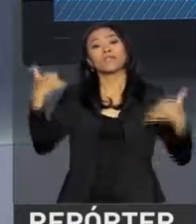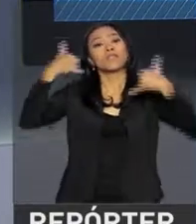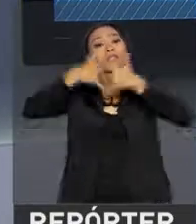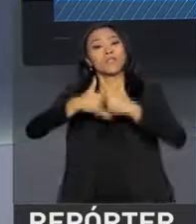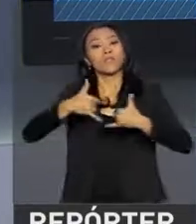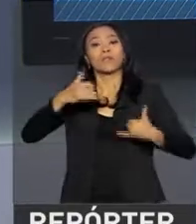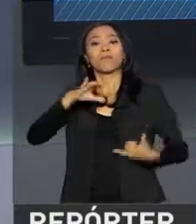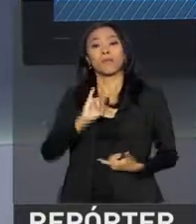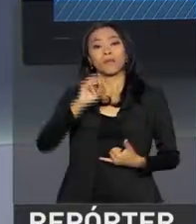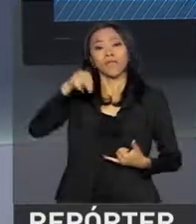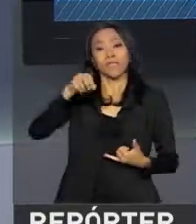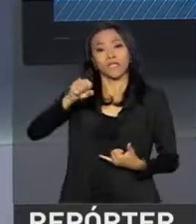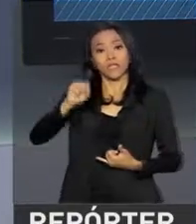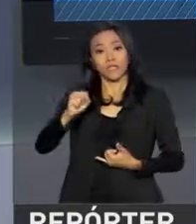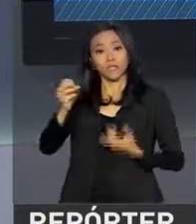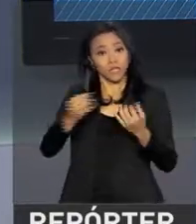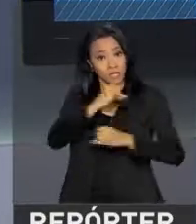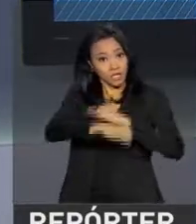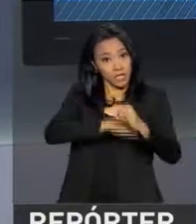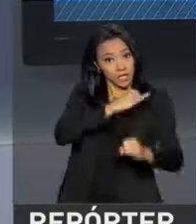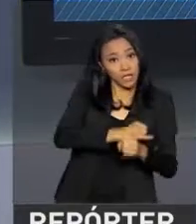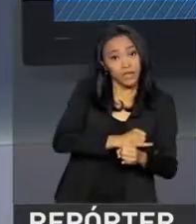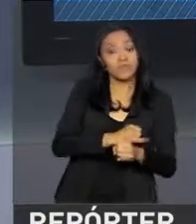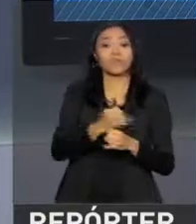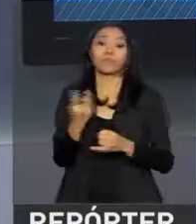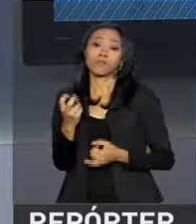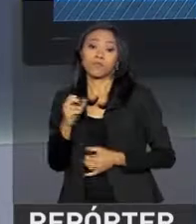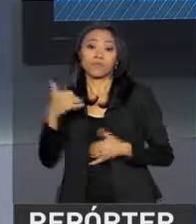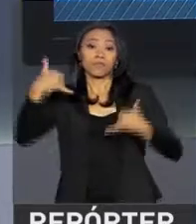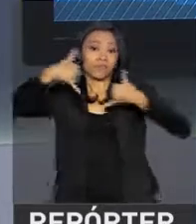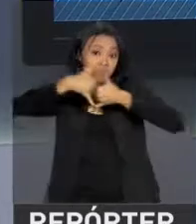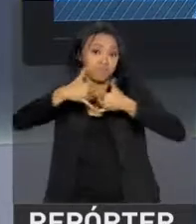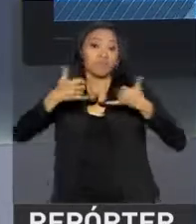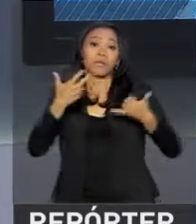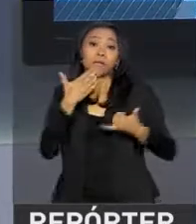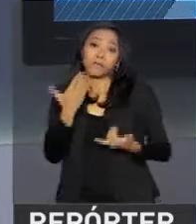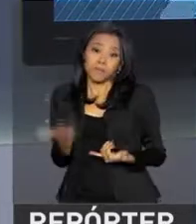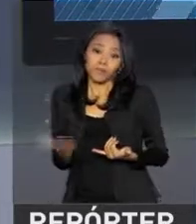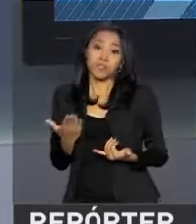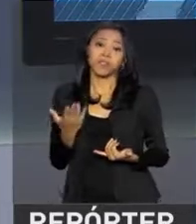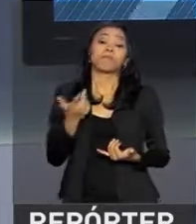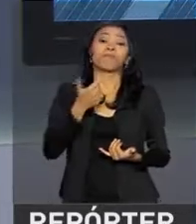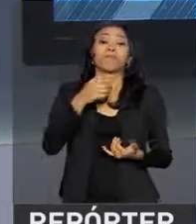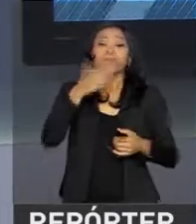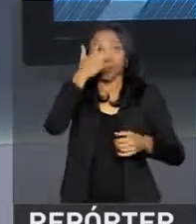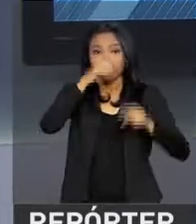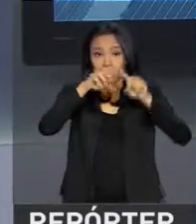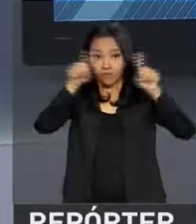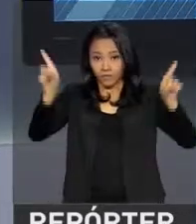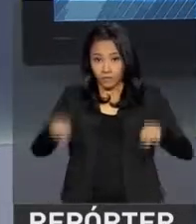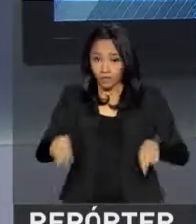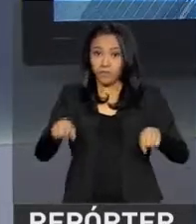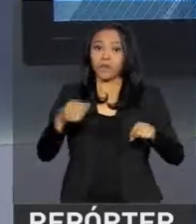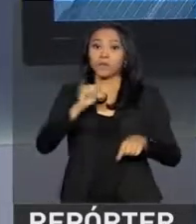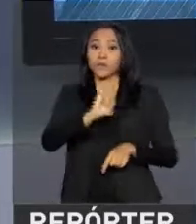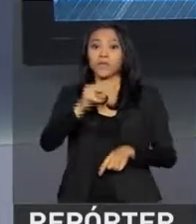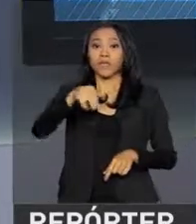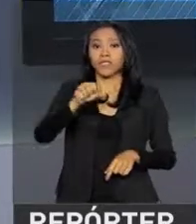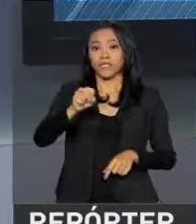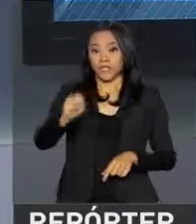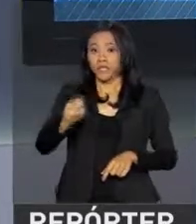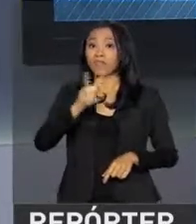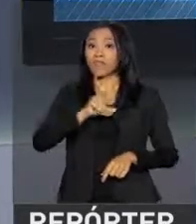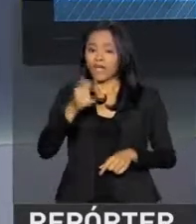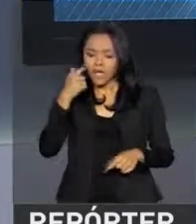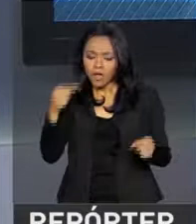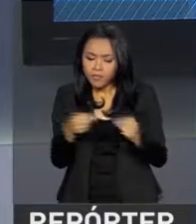pela internet ou telefone para dar entrada no pedido os funcionários do inss vão conferir os dados e